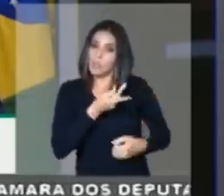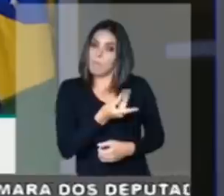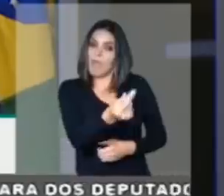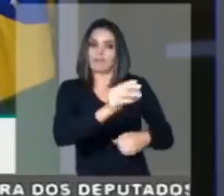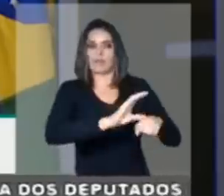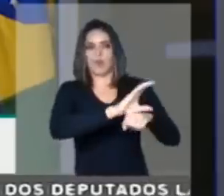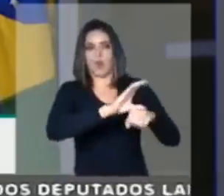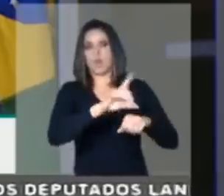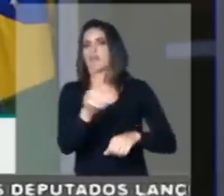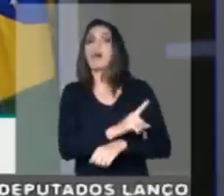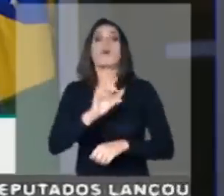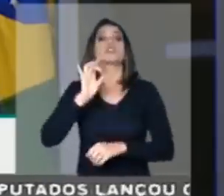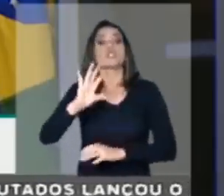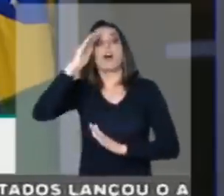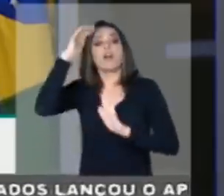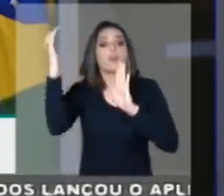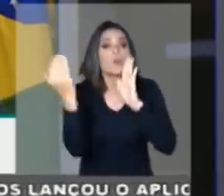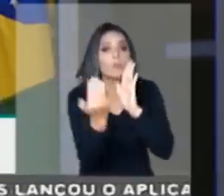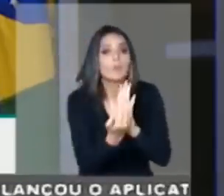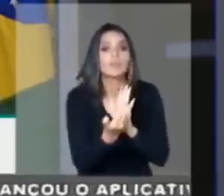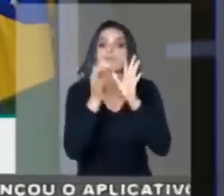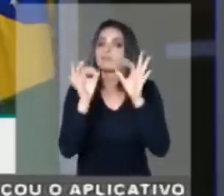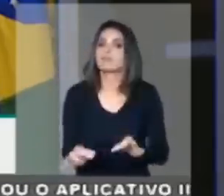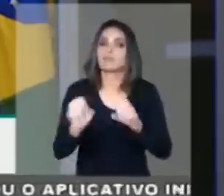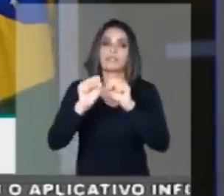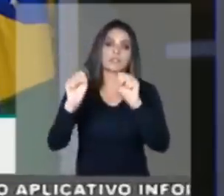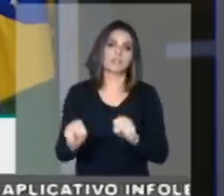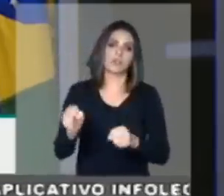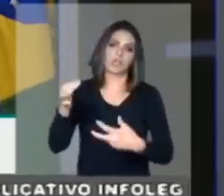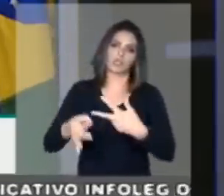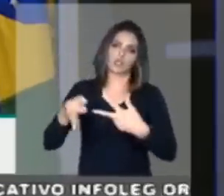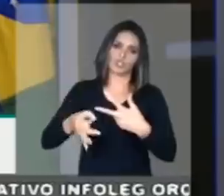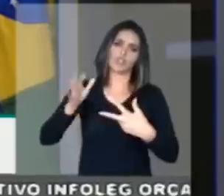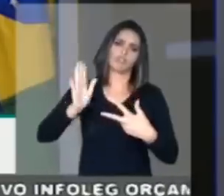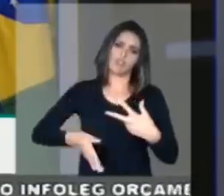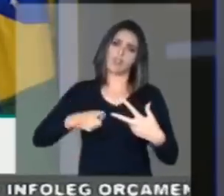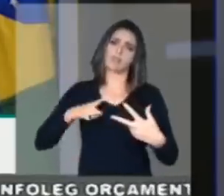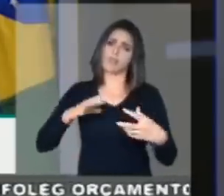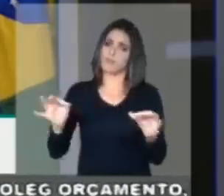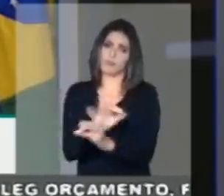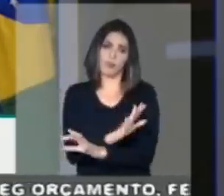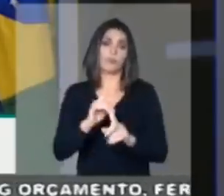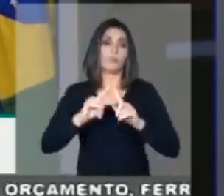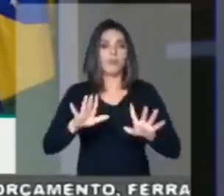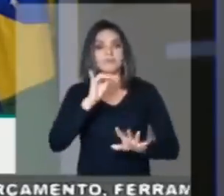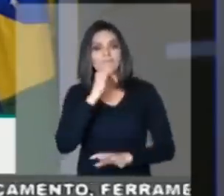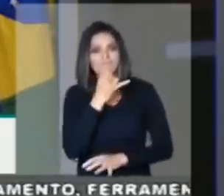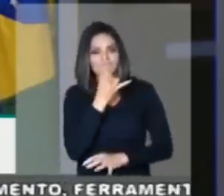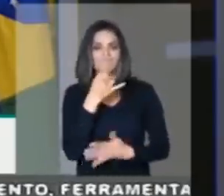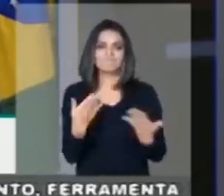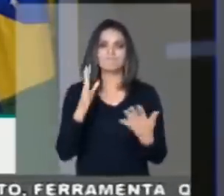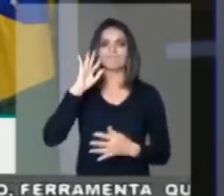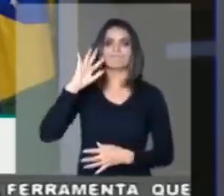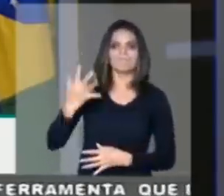se cumprir exatamente aquilo que o nosso sistema jurídico já prevê, só que infelizmente,